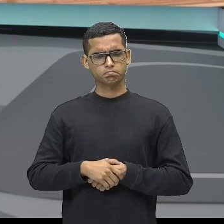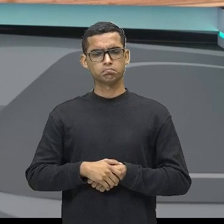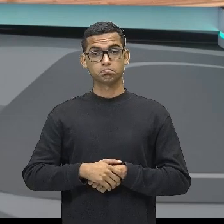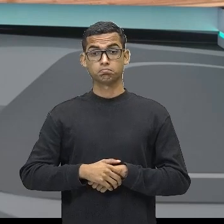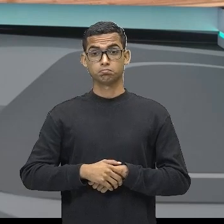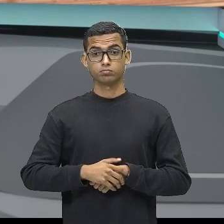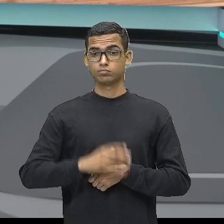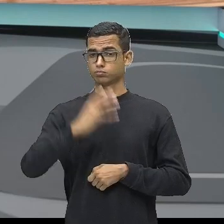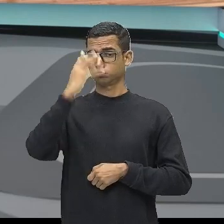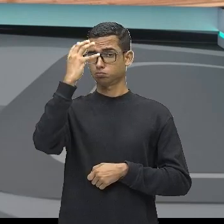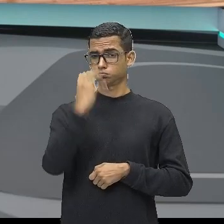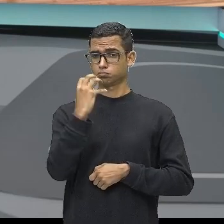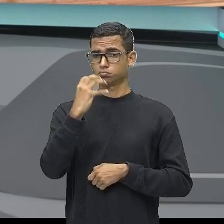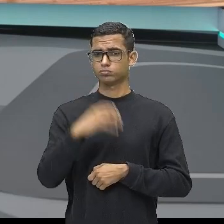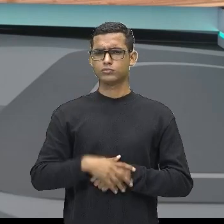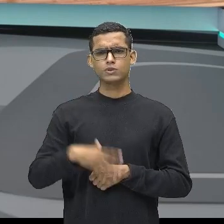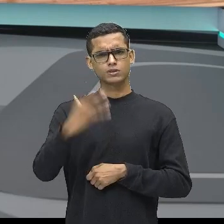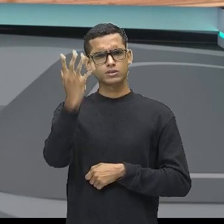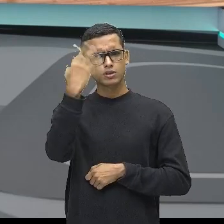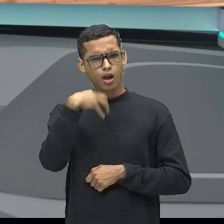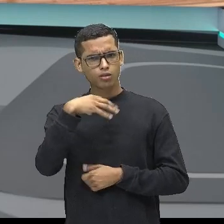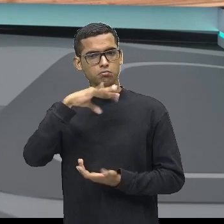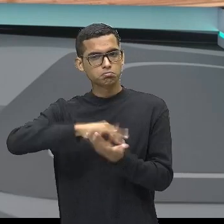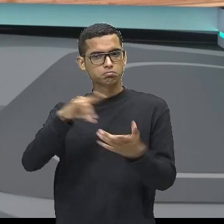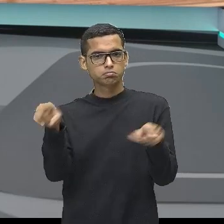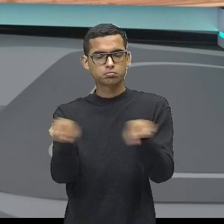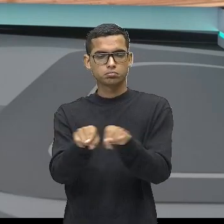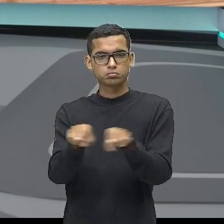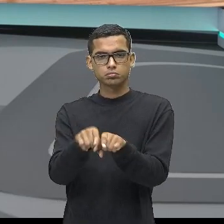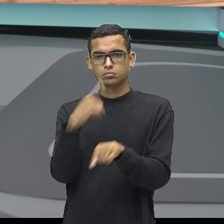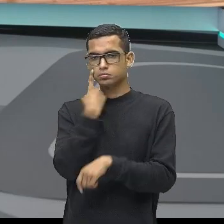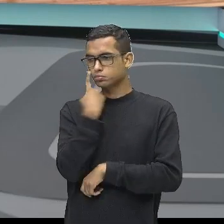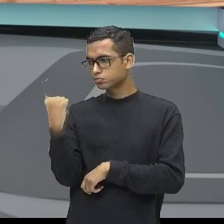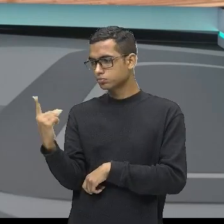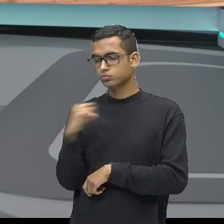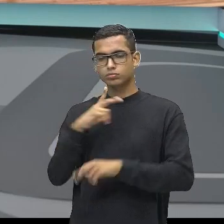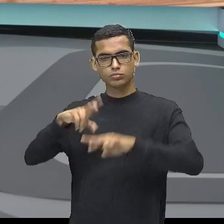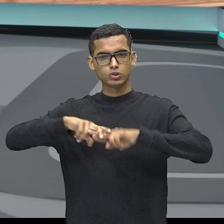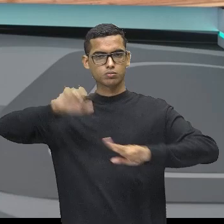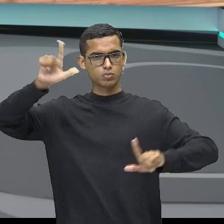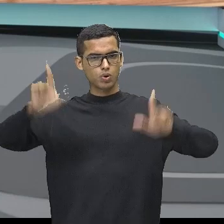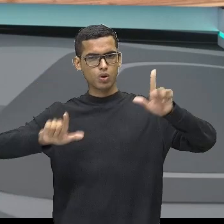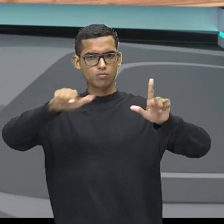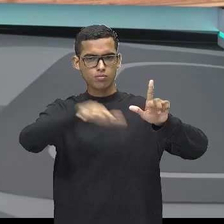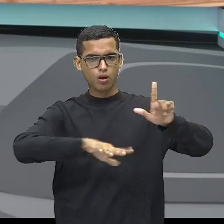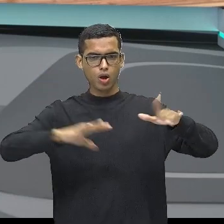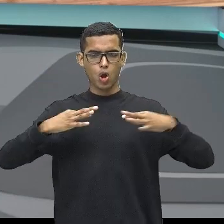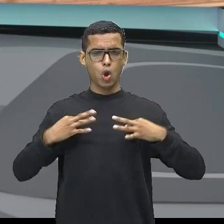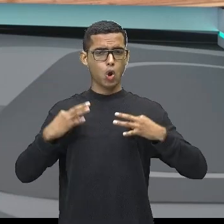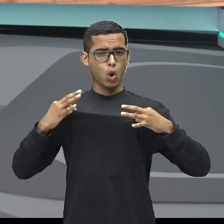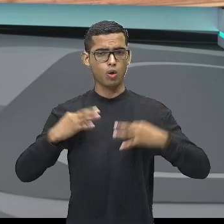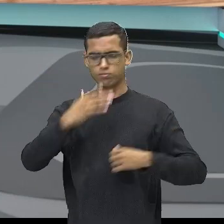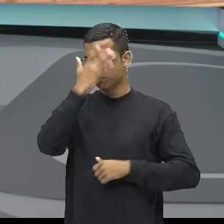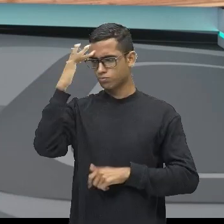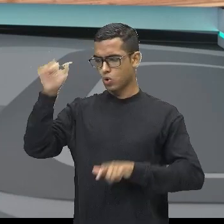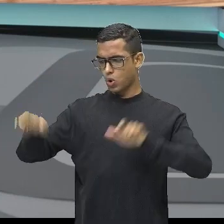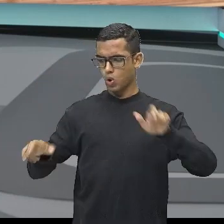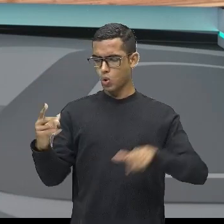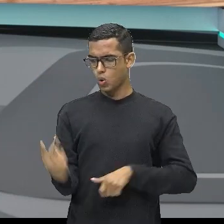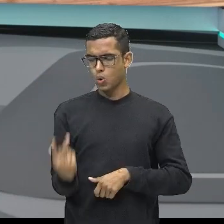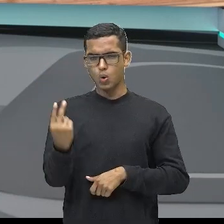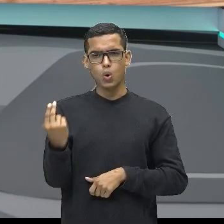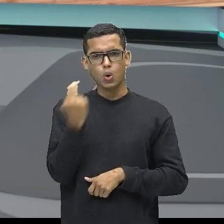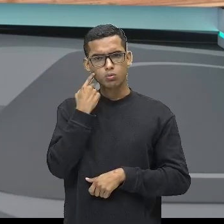em que os nossos participantes estão, ok? É um espaço televisionado. Observem também as roupas que os nossos participantes estão